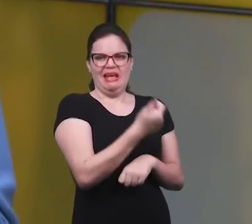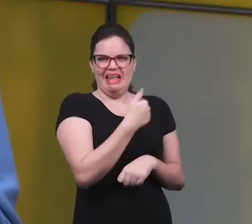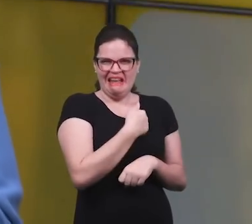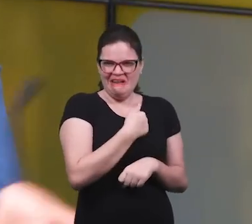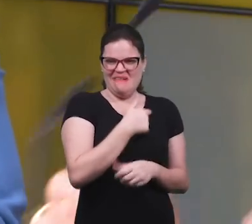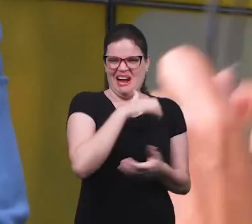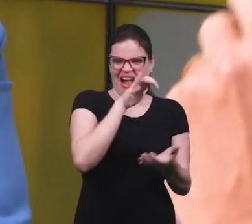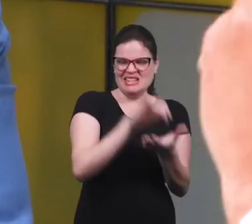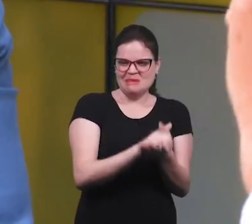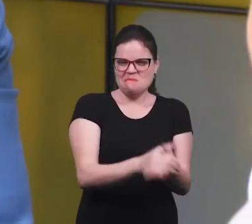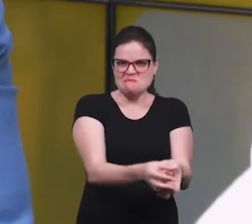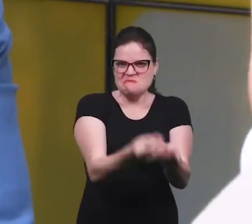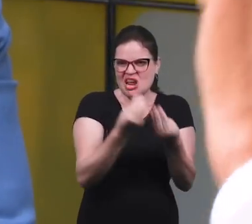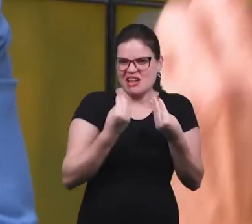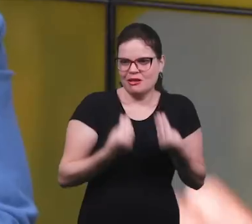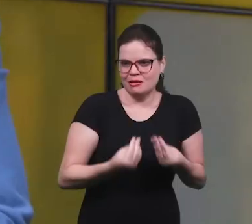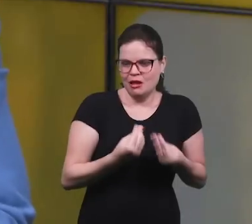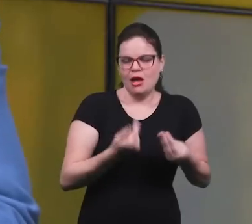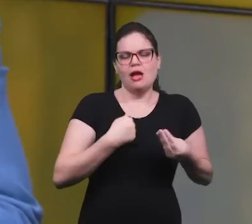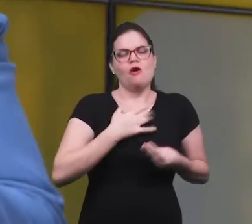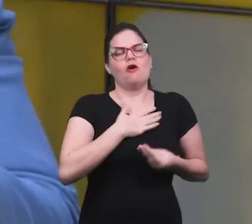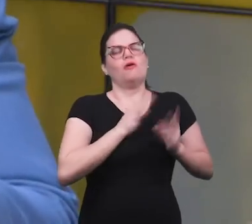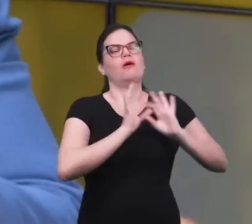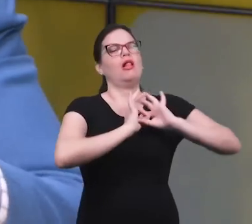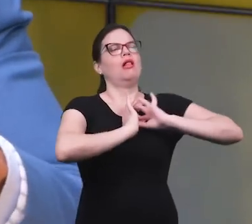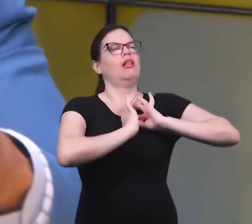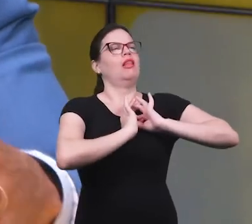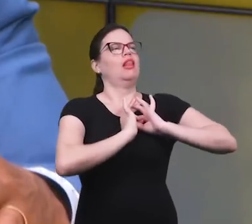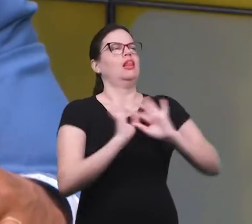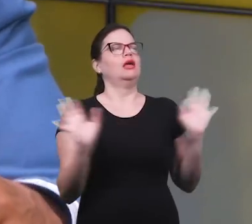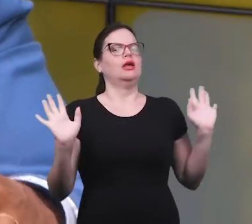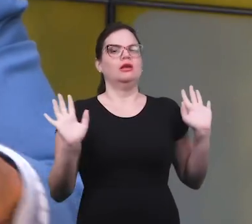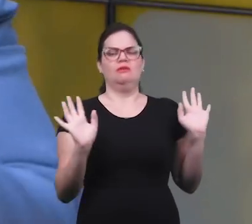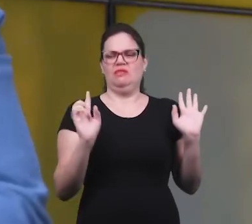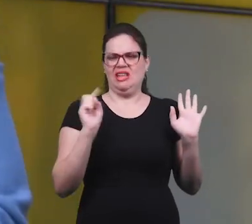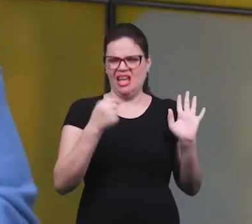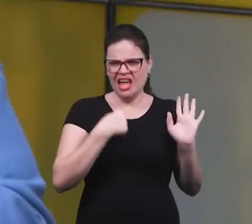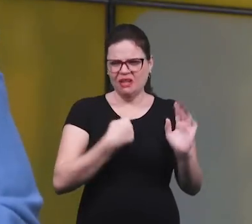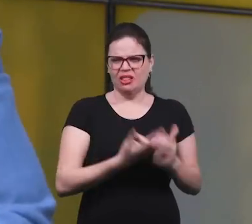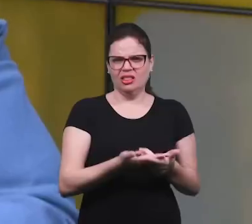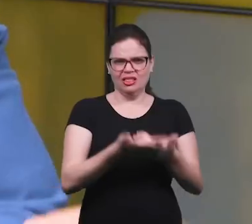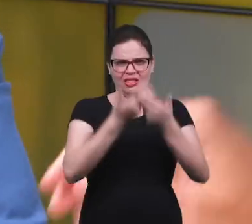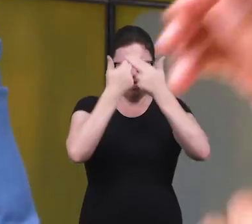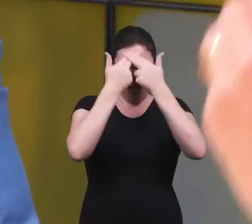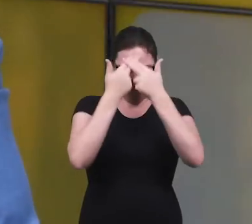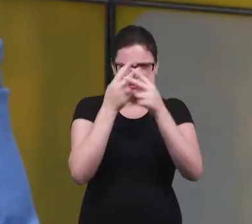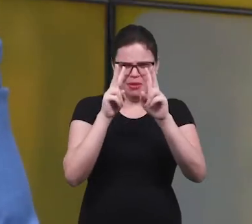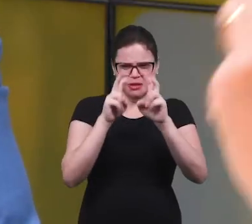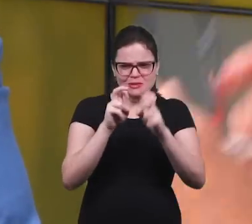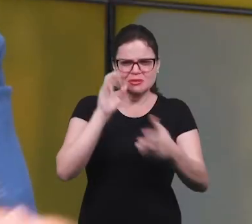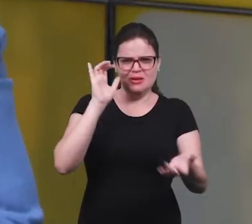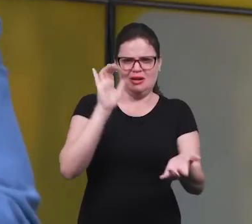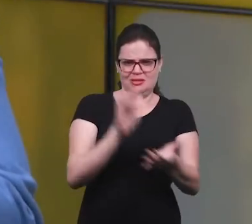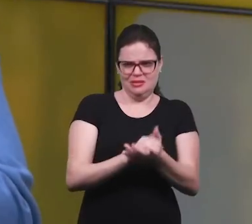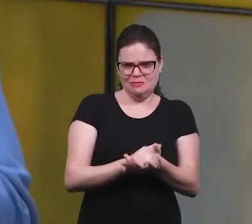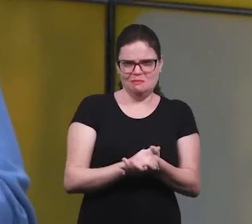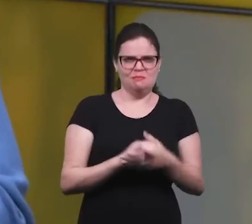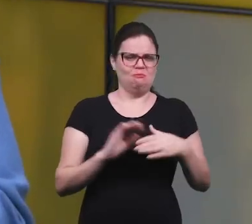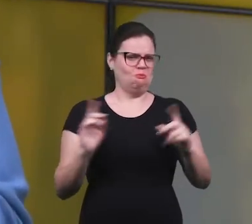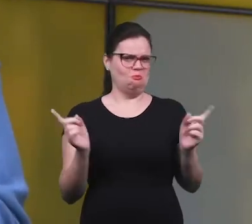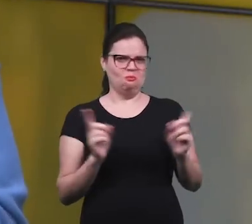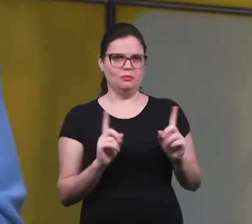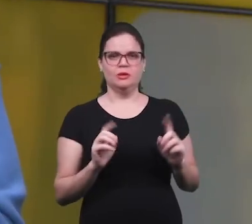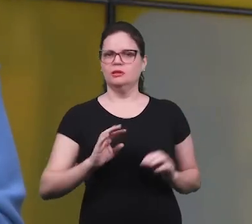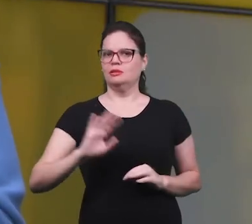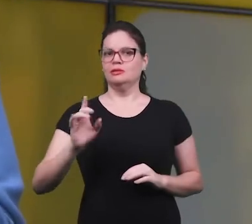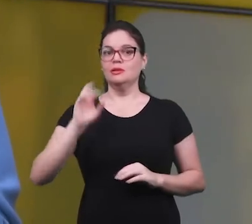sua E liberdade. até com repulsa, né? Olha, Verdade. pode trazer traumas, não é isso que eles falam a respeito do casamento? Mas Verdade. sob o olhar